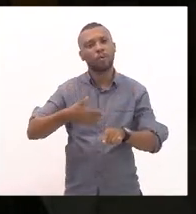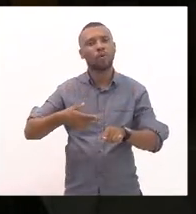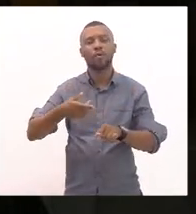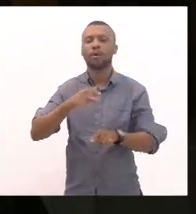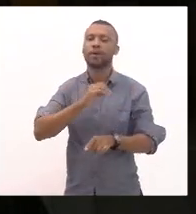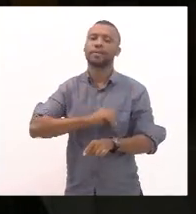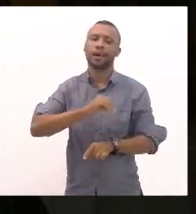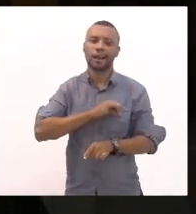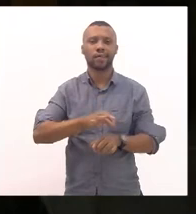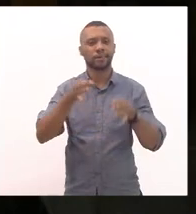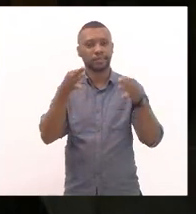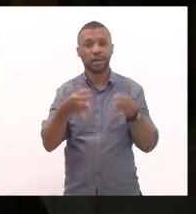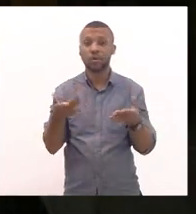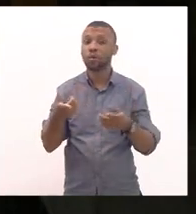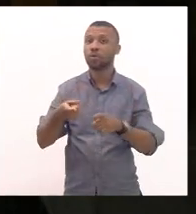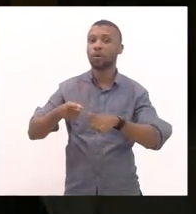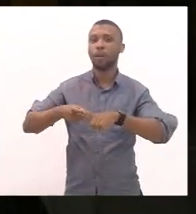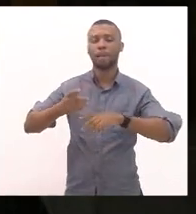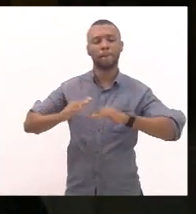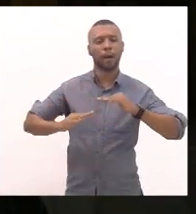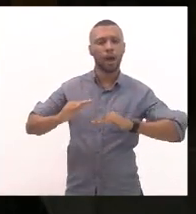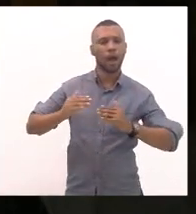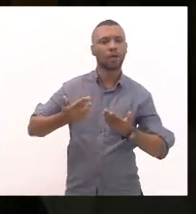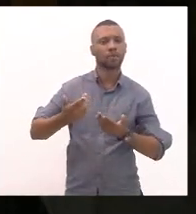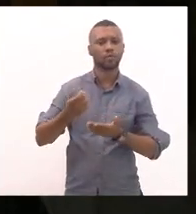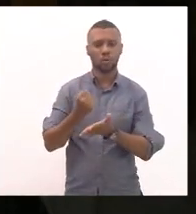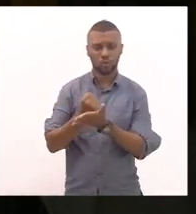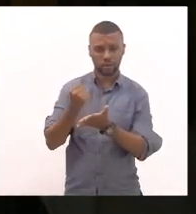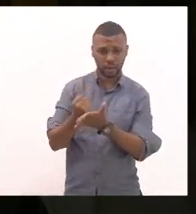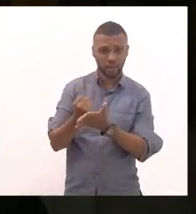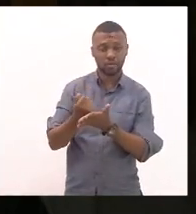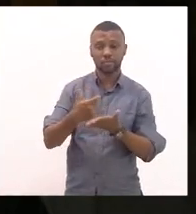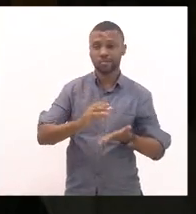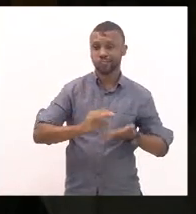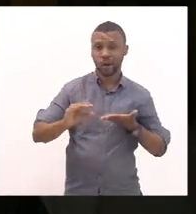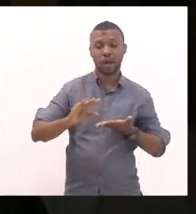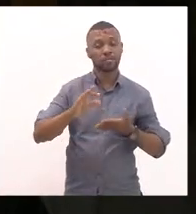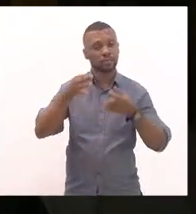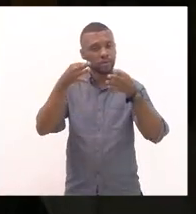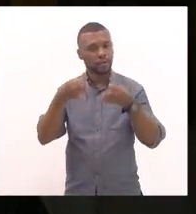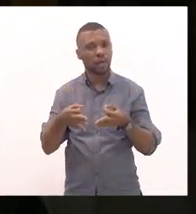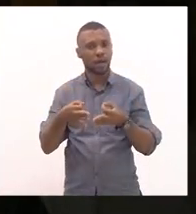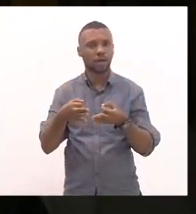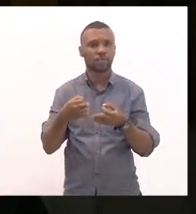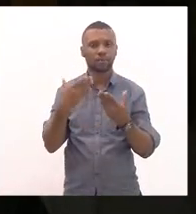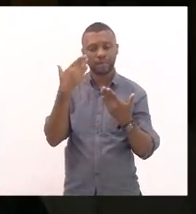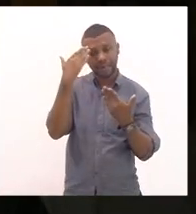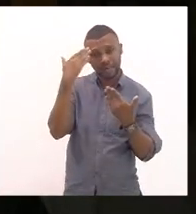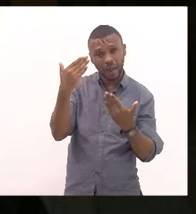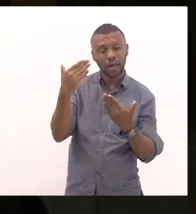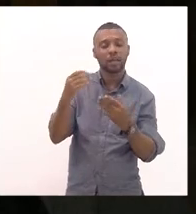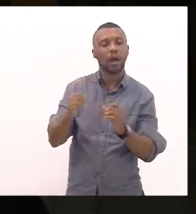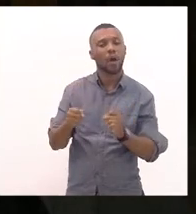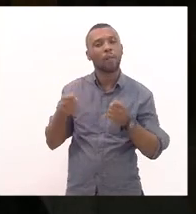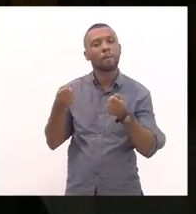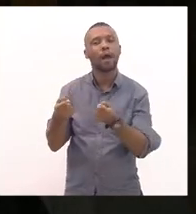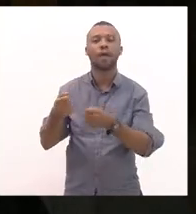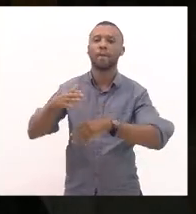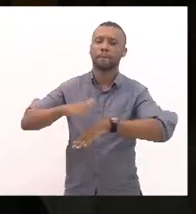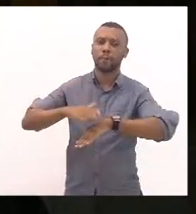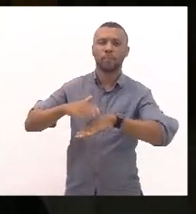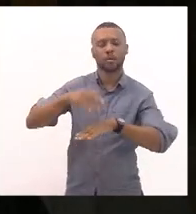e se hoje os médicos os rpa já recebem dia de graças ao empenho